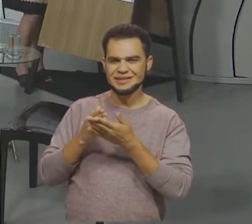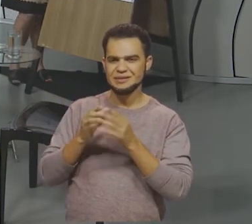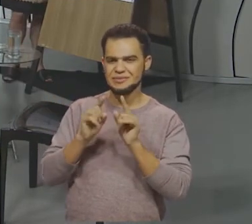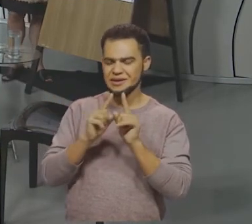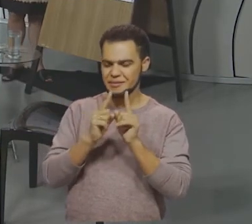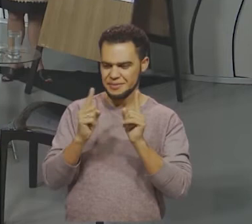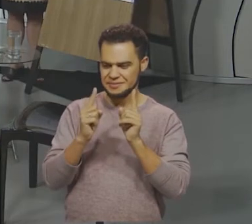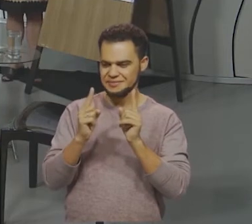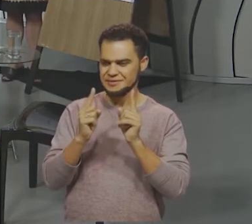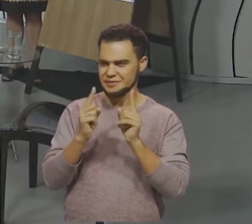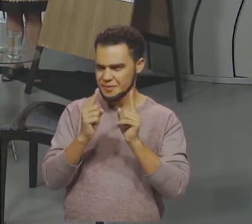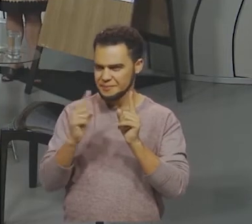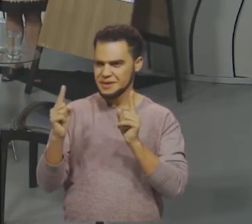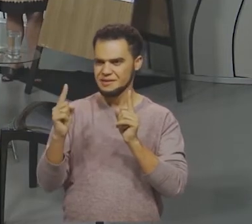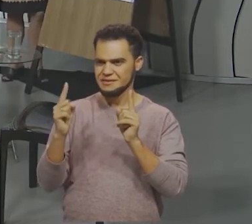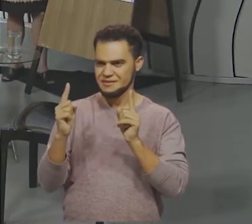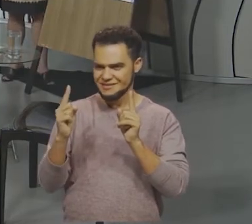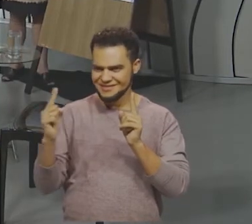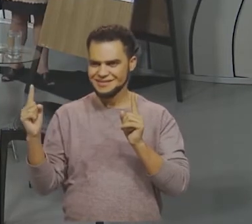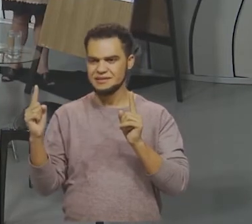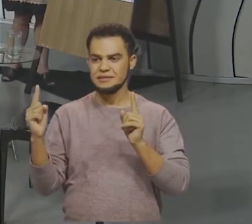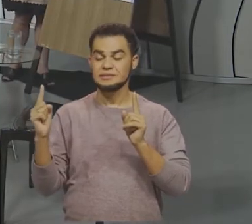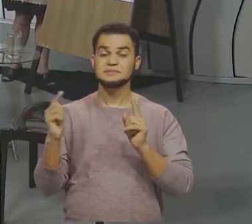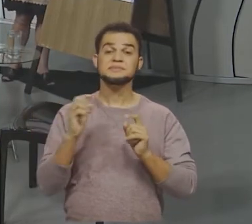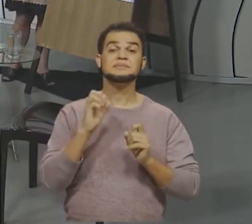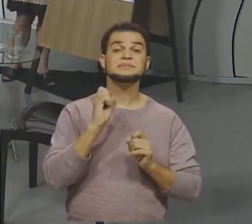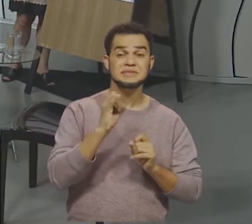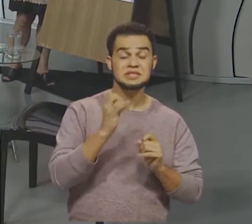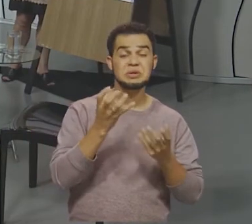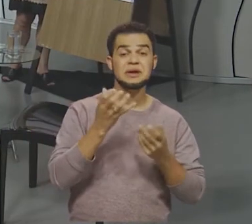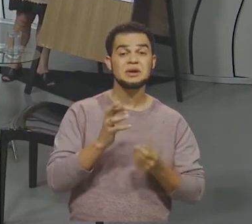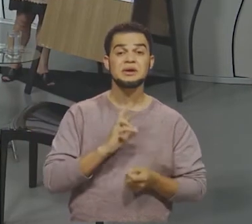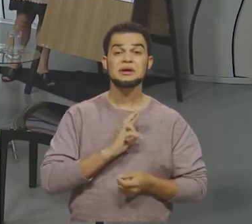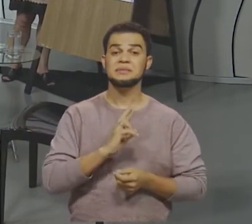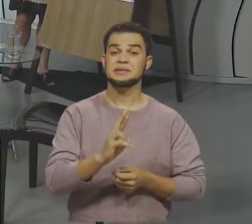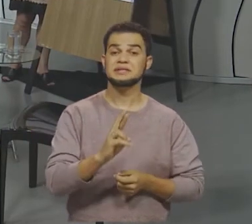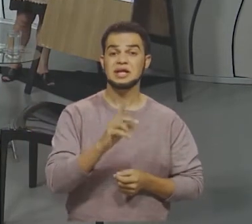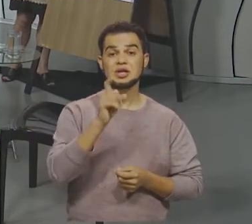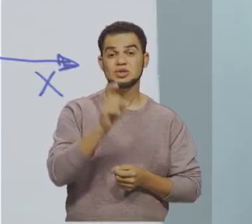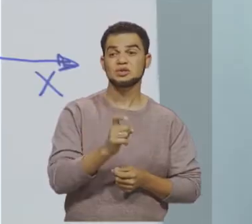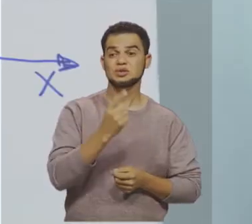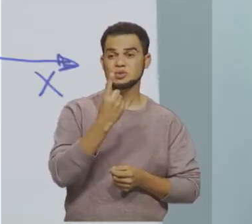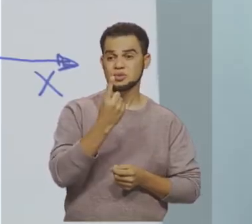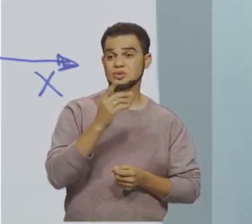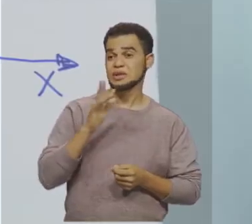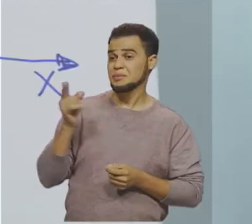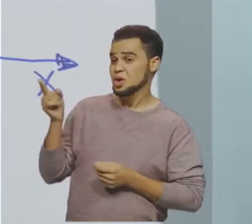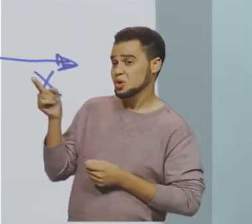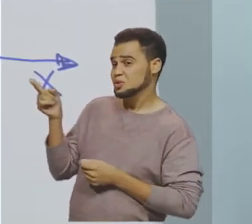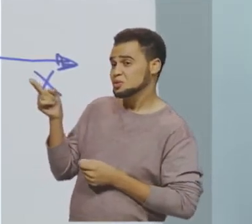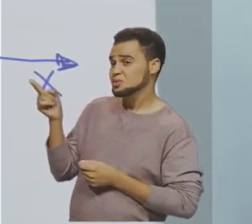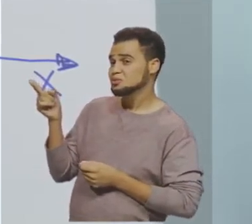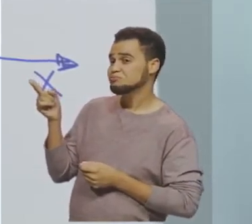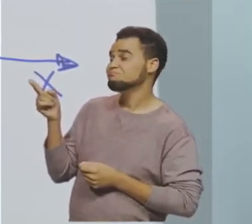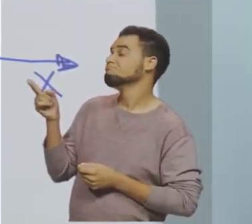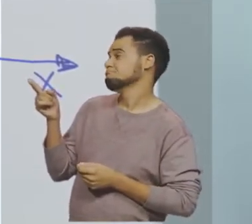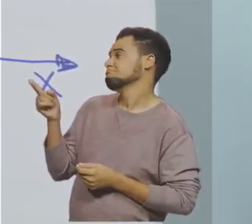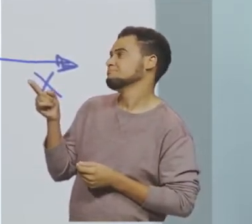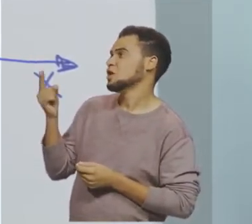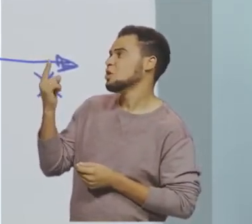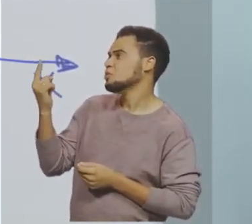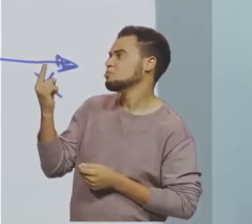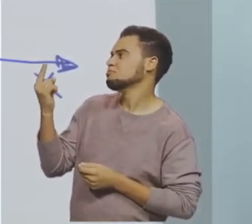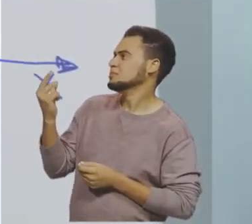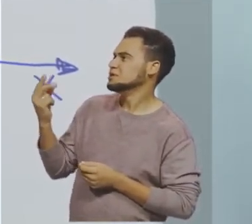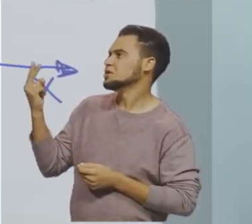que representar o x 1, ele já está aqui, o ponto 1. Se eu tivesse